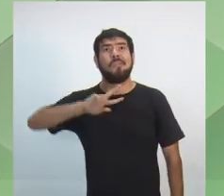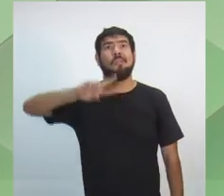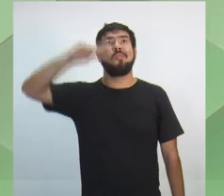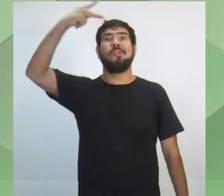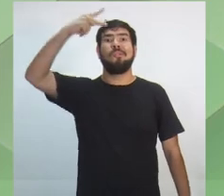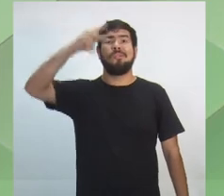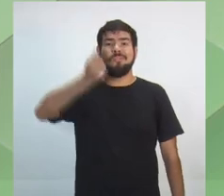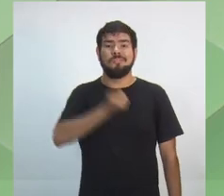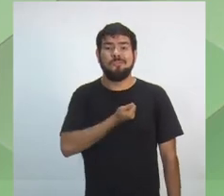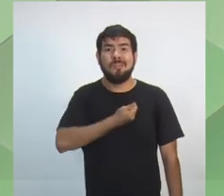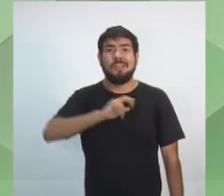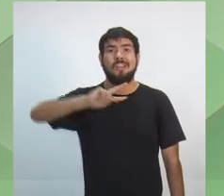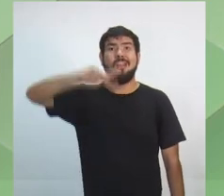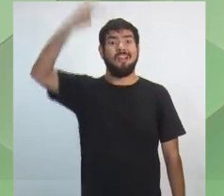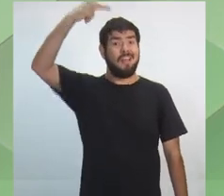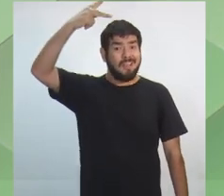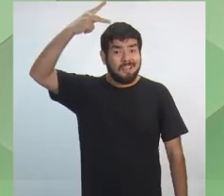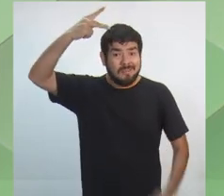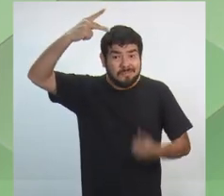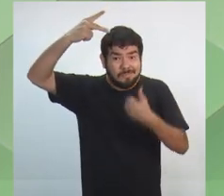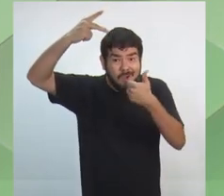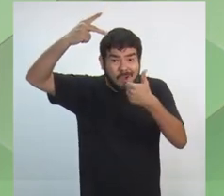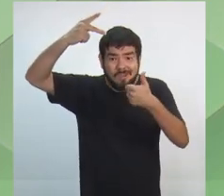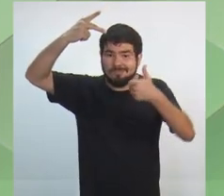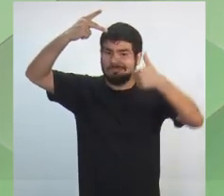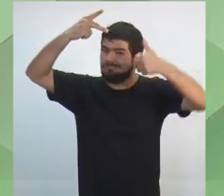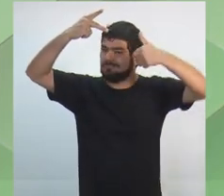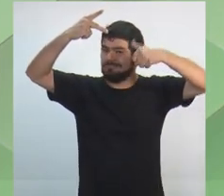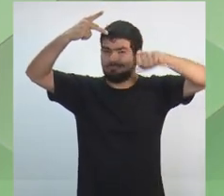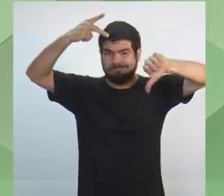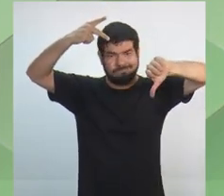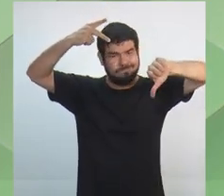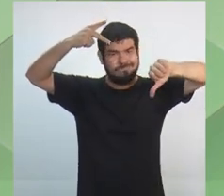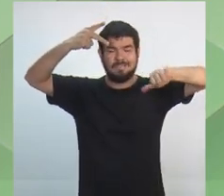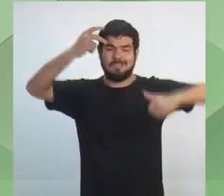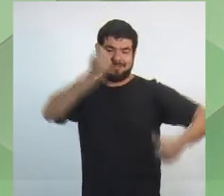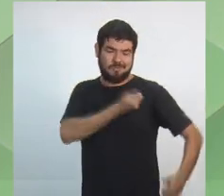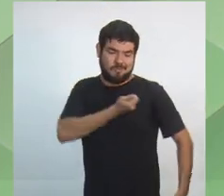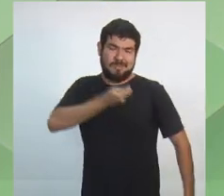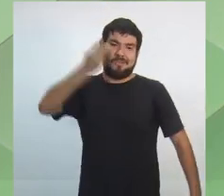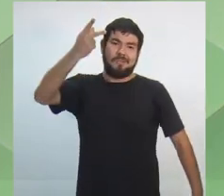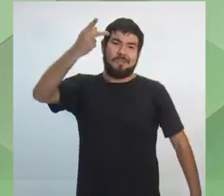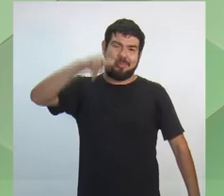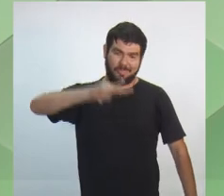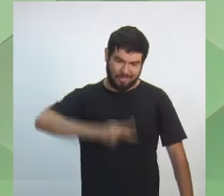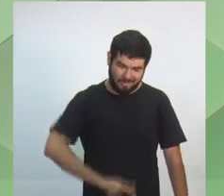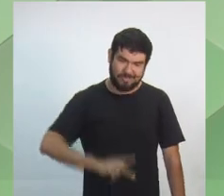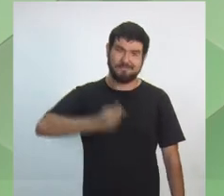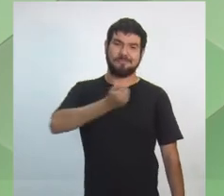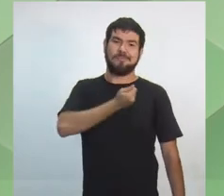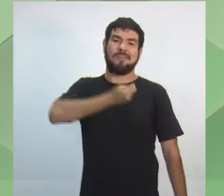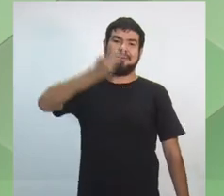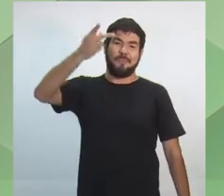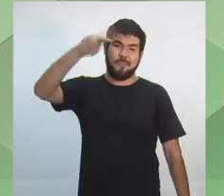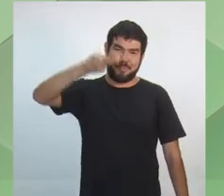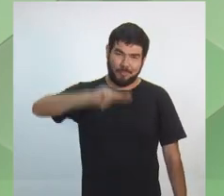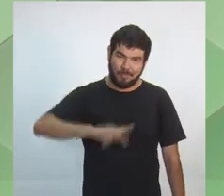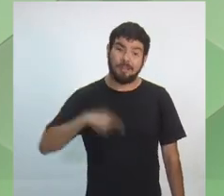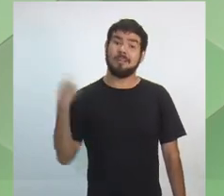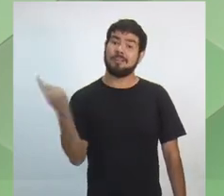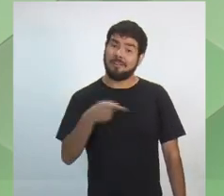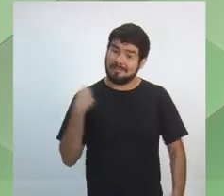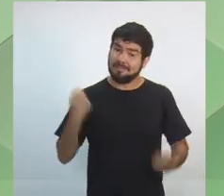números negativos. Na verdade, esses números estão para baixo, né? Estão ao contrário. E a gente precisa diminuir